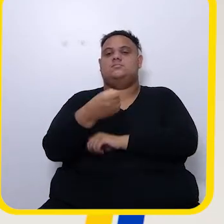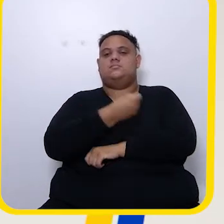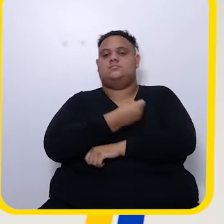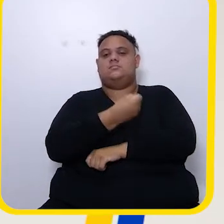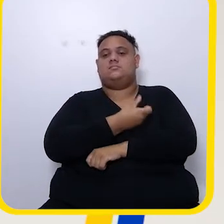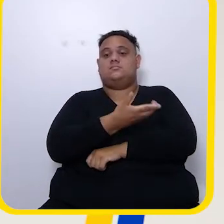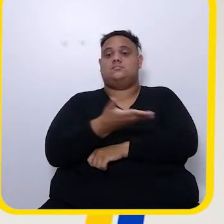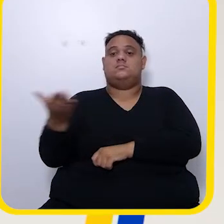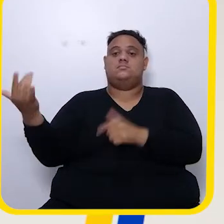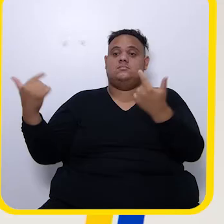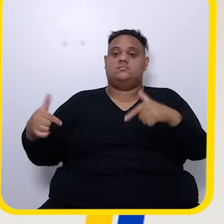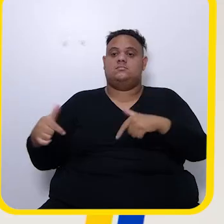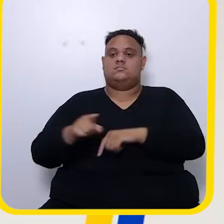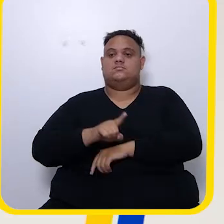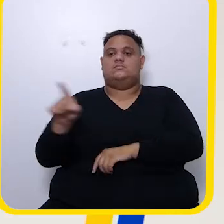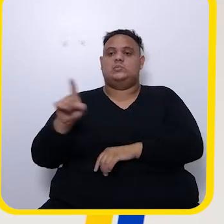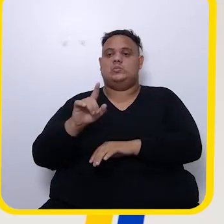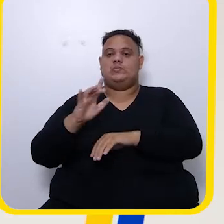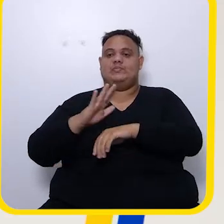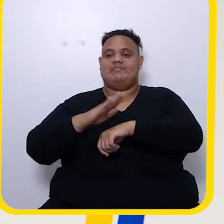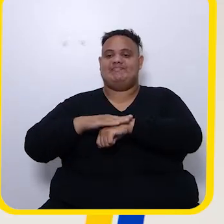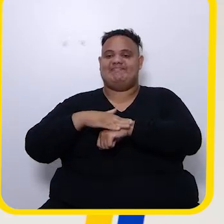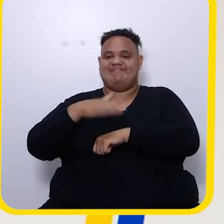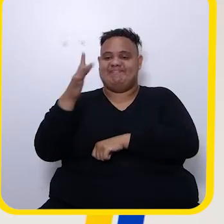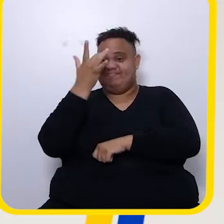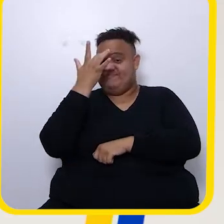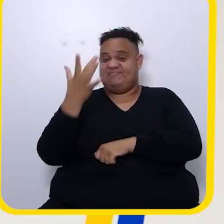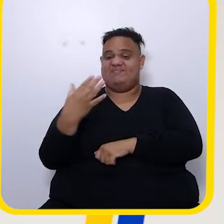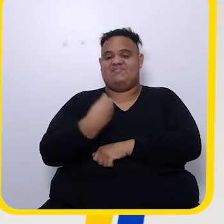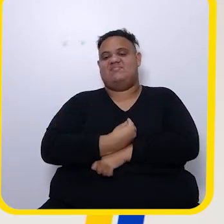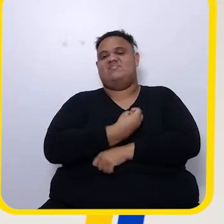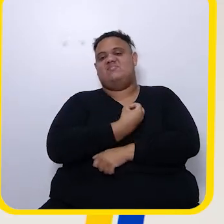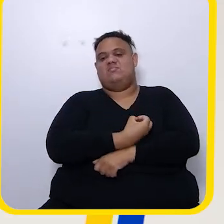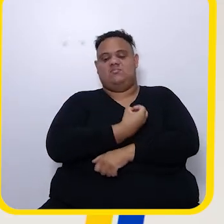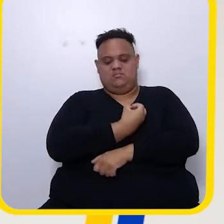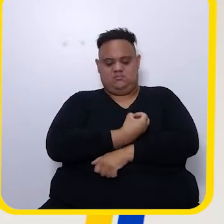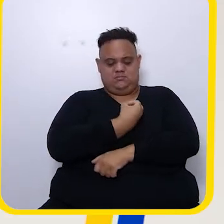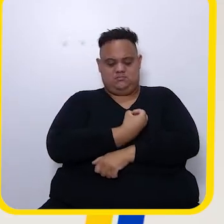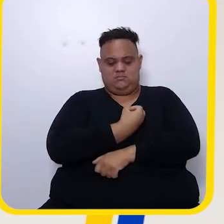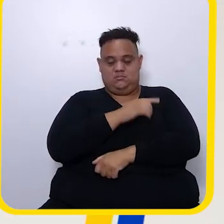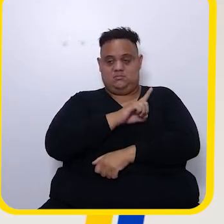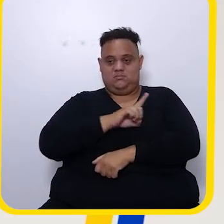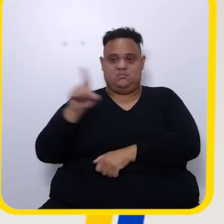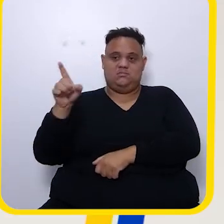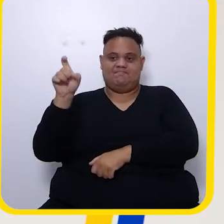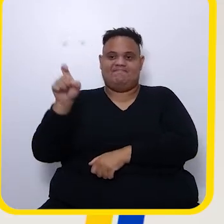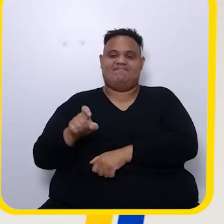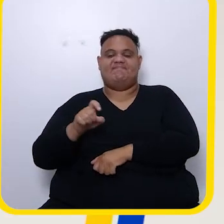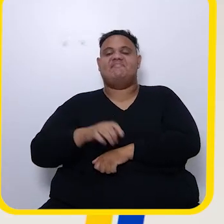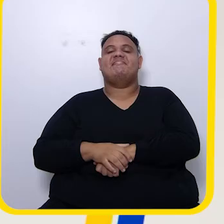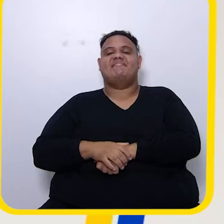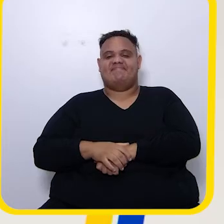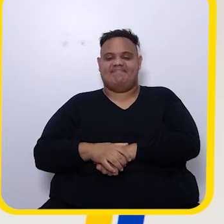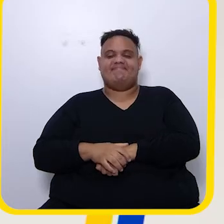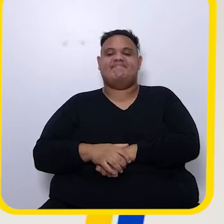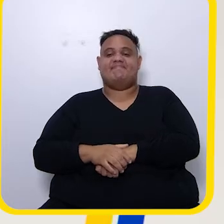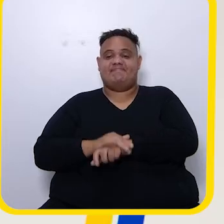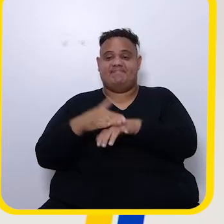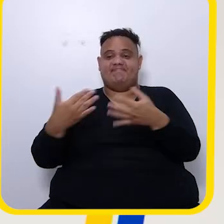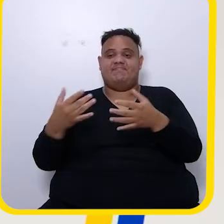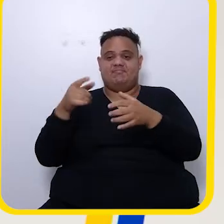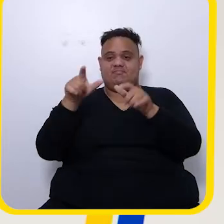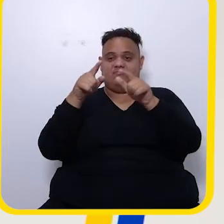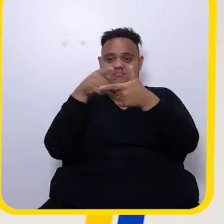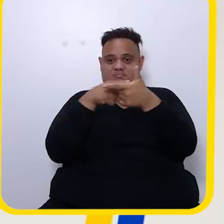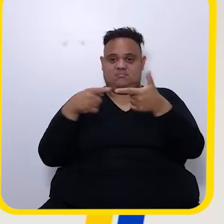você trabalhar aí, mais fácil vai ser sua vida na hora de aplicar a fórmula do delta e do x, né? Então, ó, eu vou